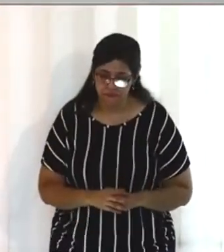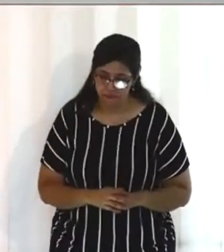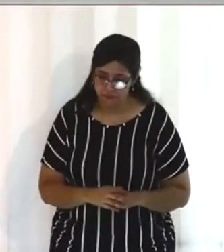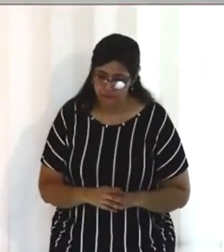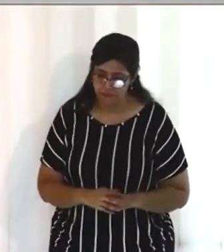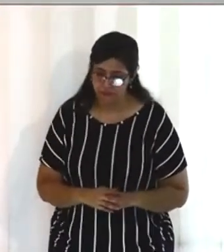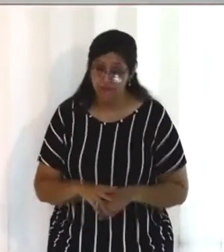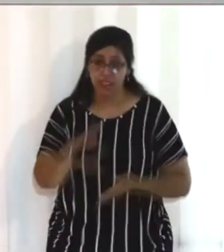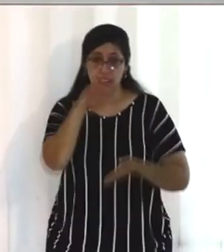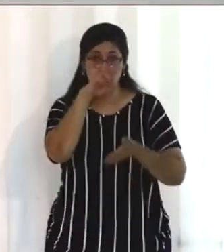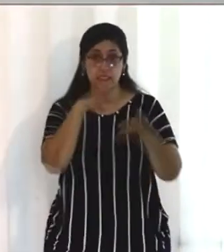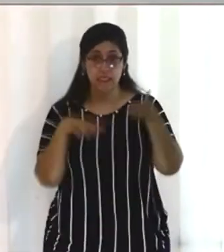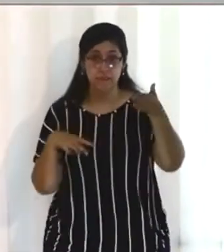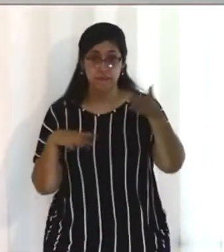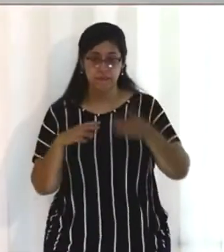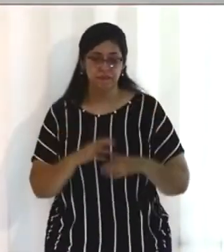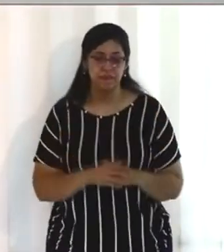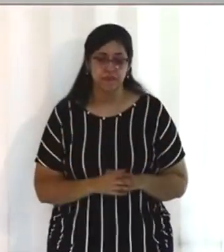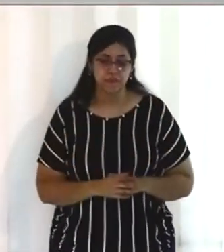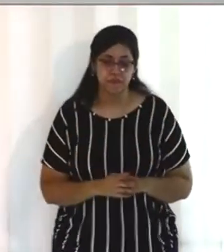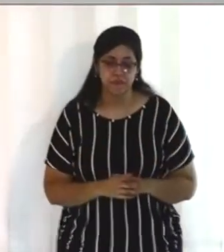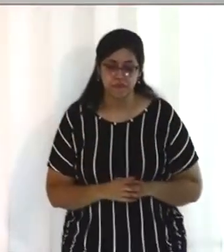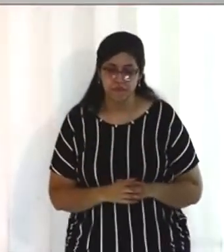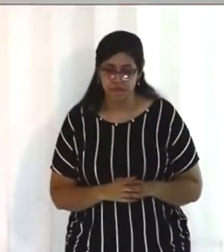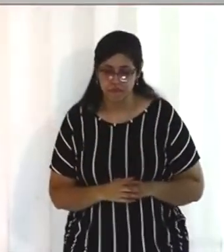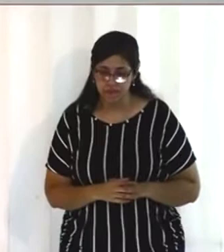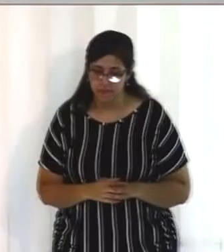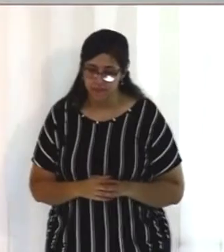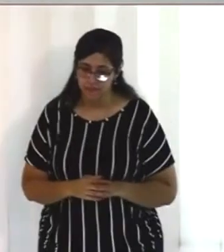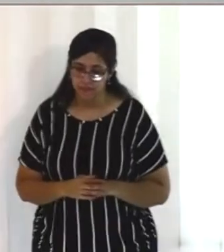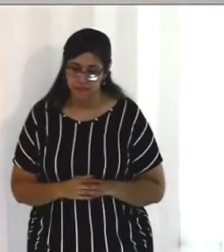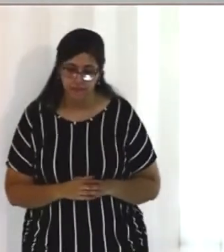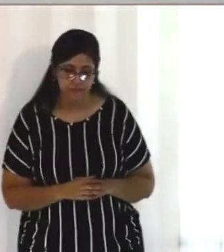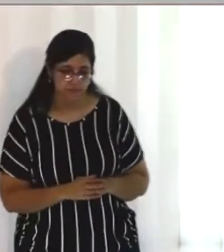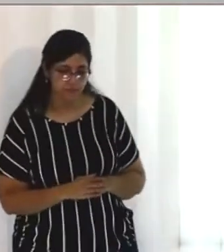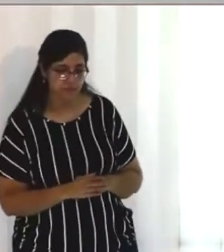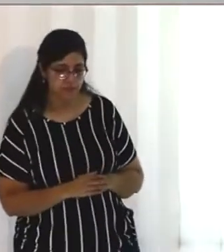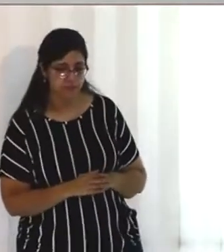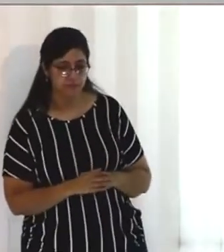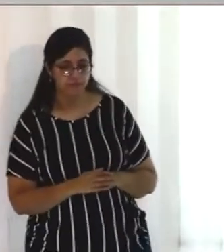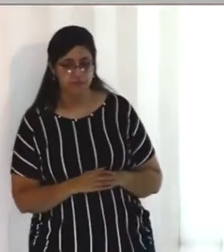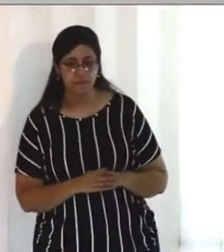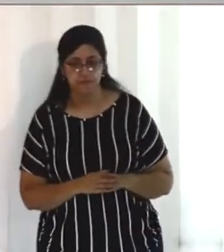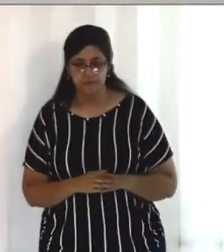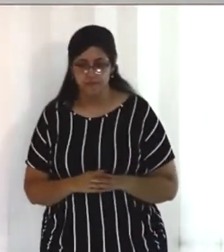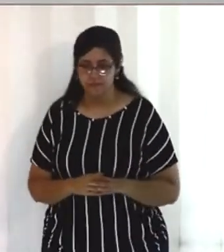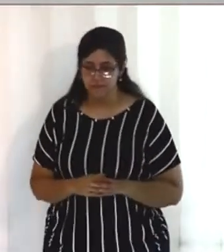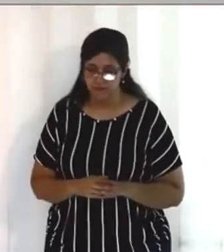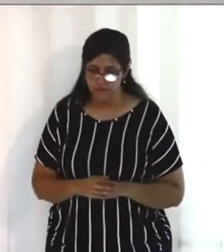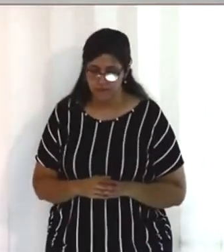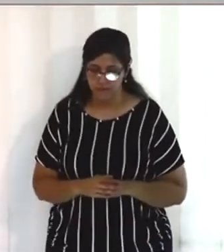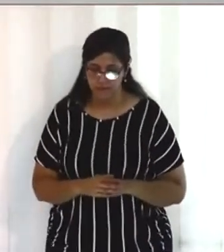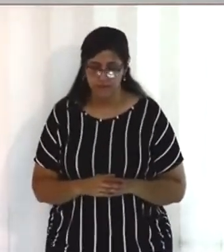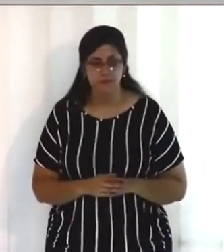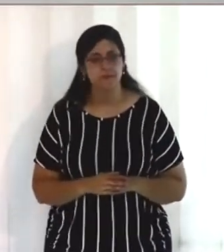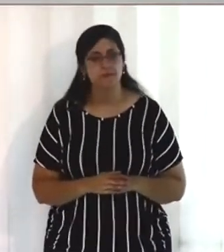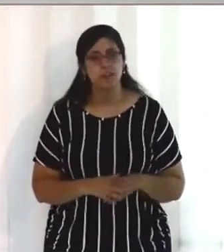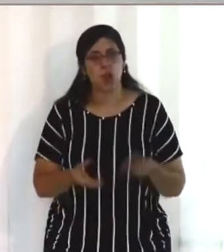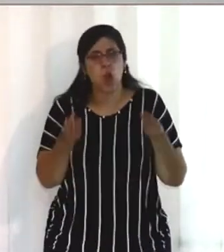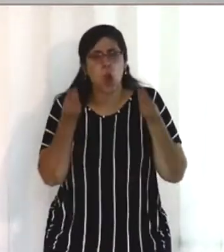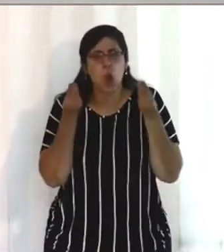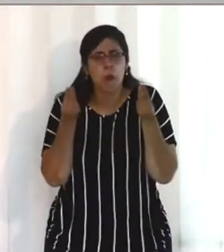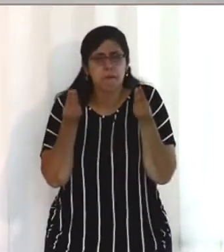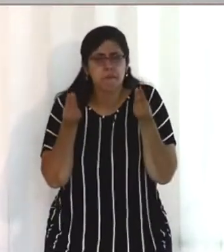ponto de Deus o trasladar, né? Assim como de Abel. Como que a oferta de Abel foi tão,